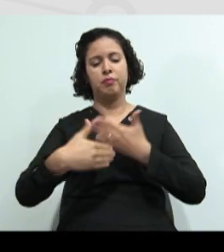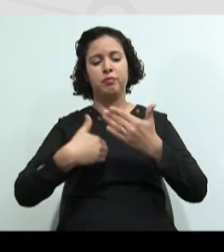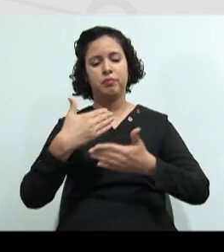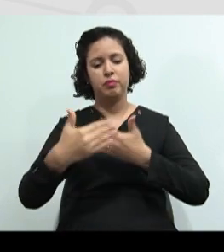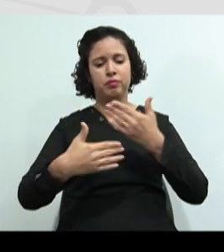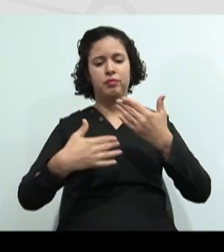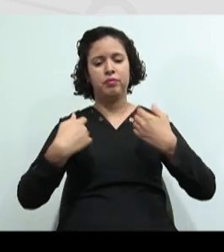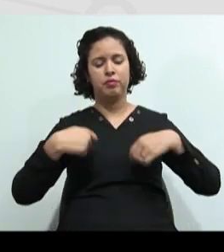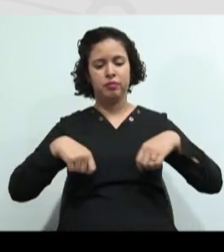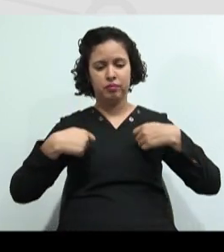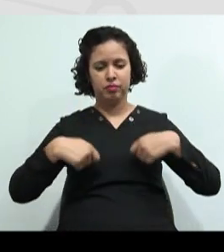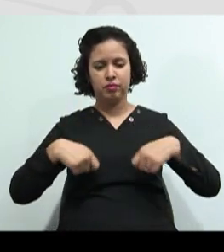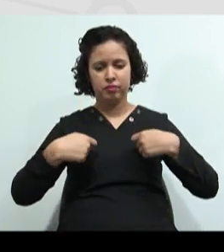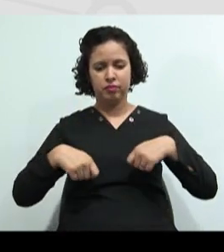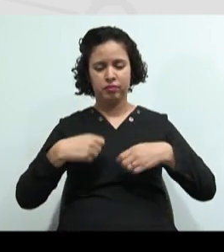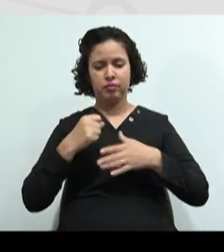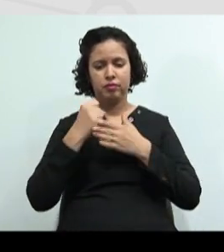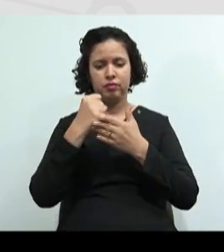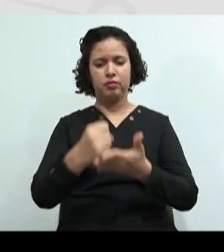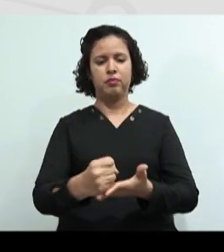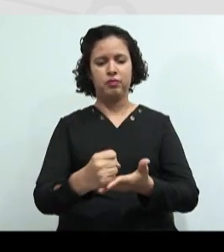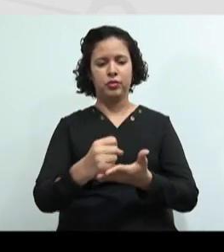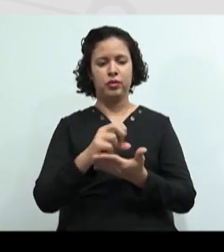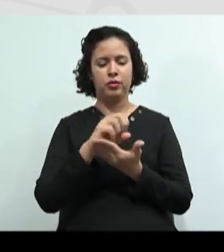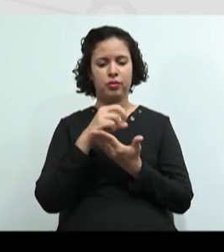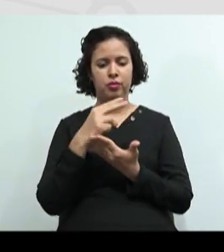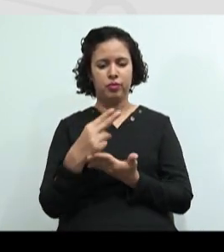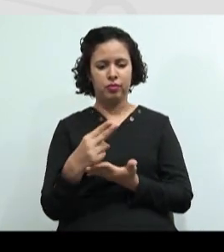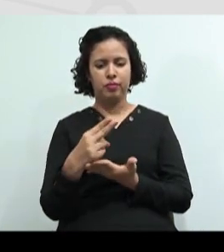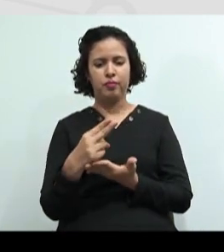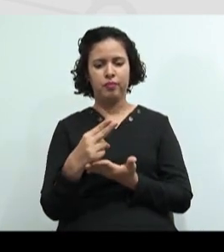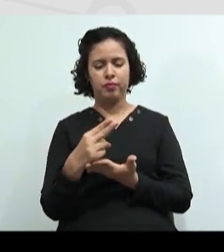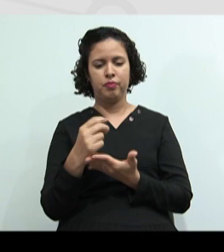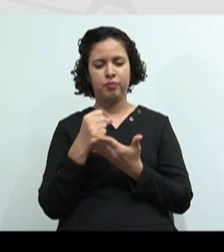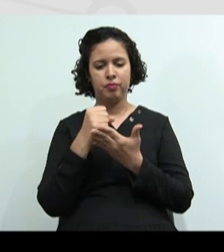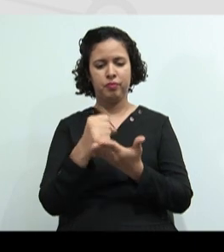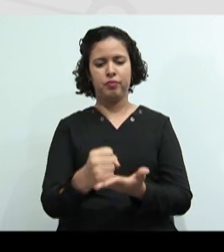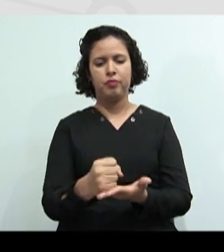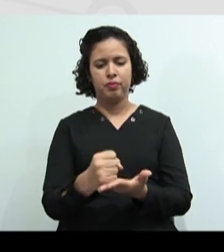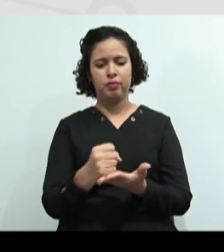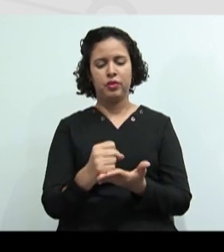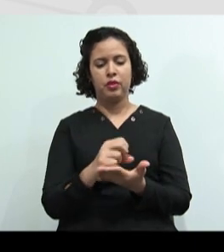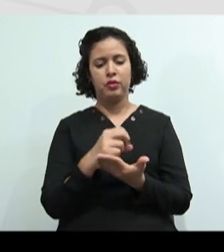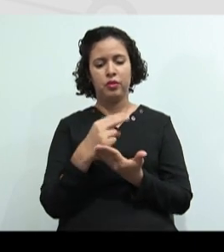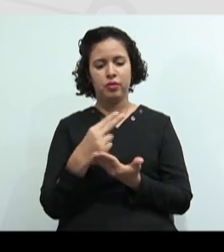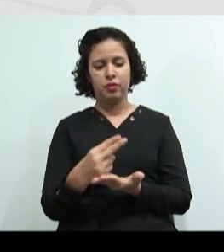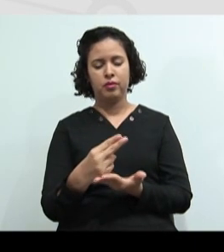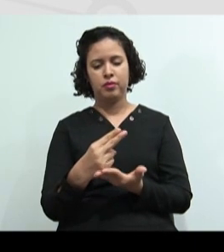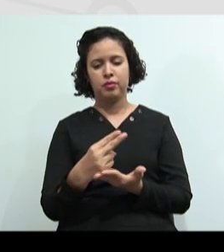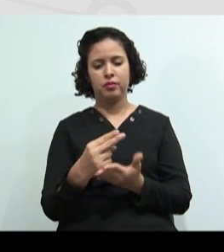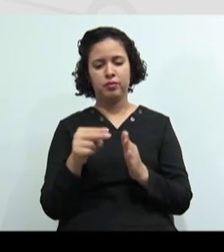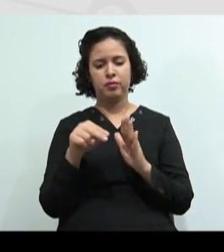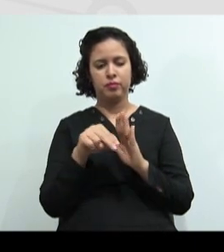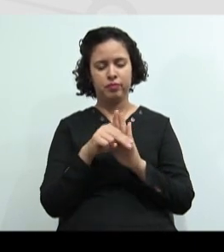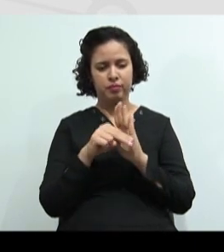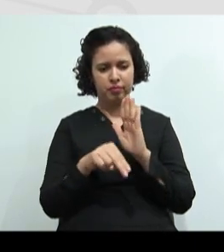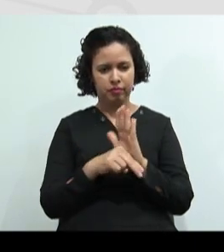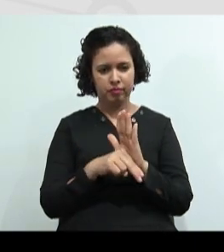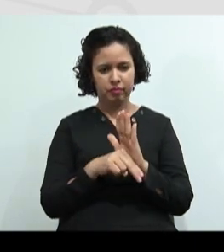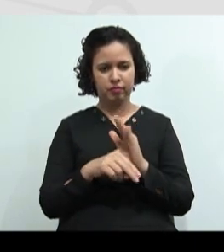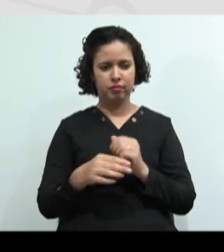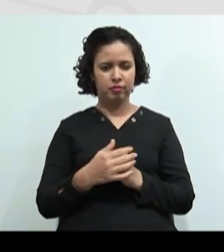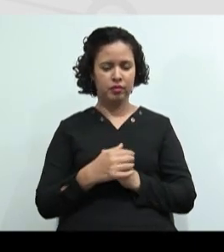que se pretende tomar como referência, ou ainda uma medida que serve de base ou norma para avaliação de qualidade ou